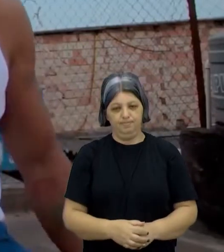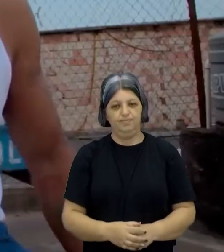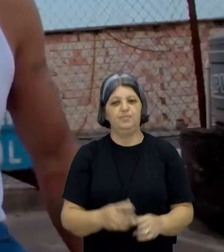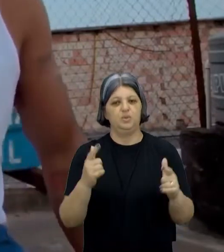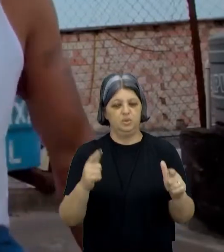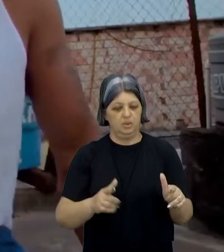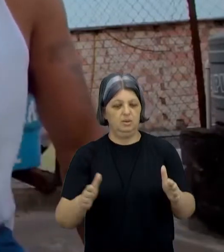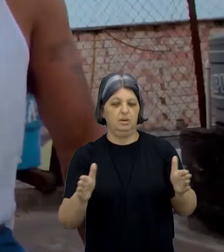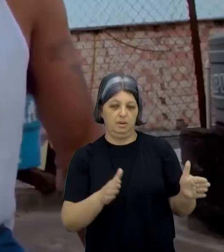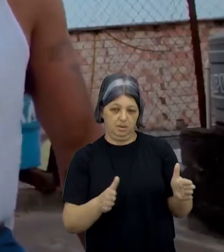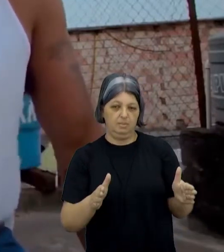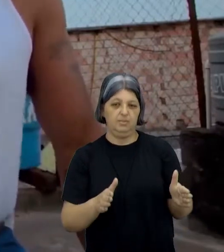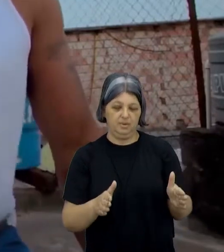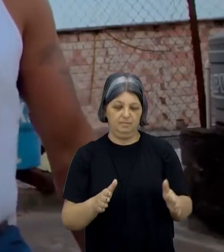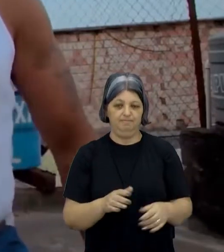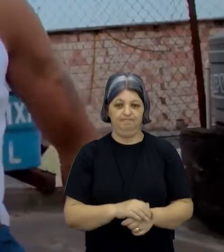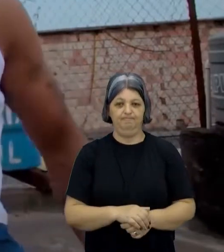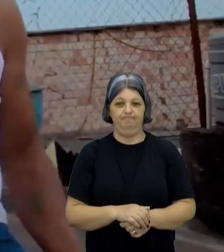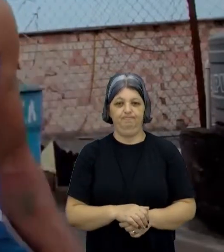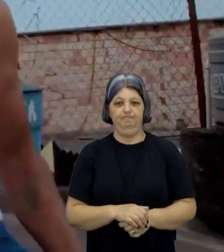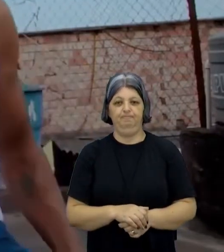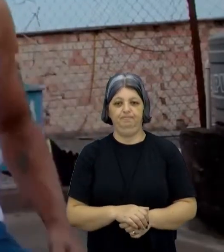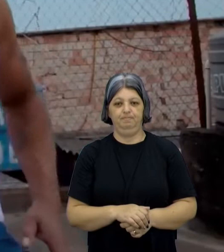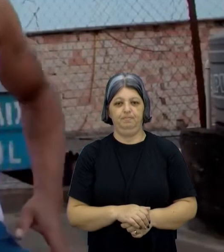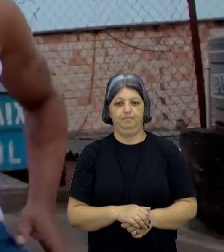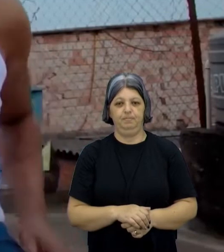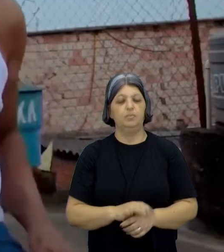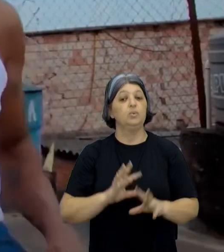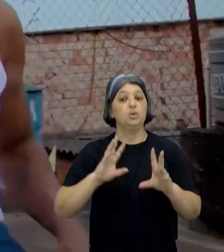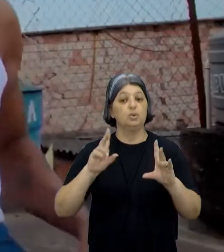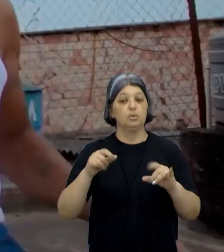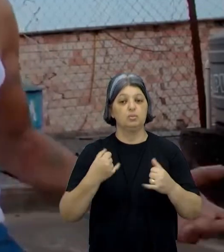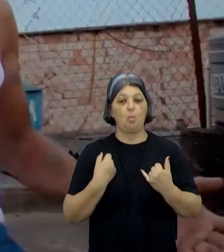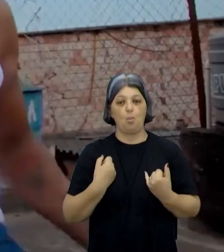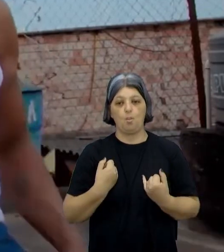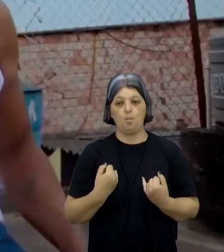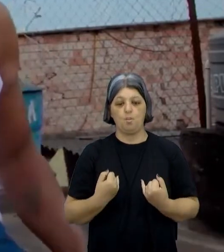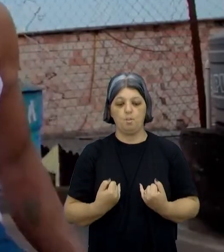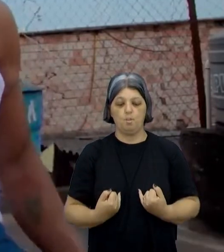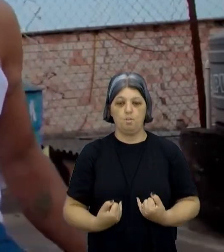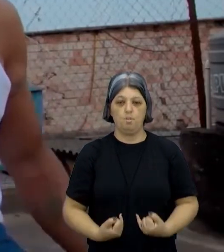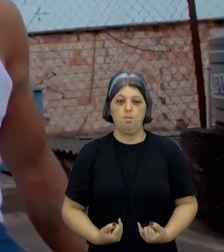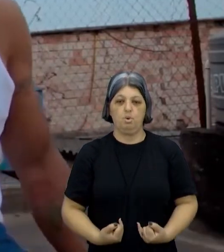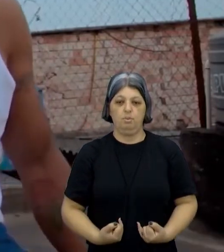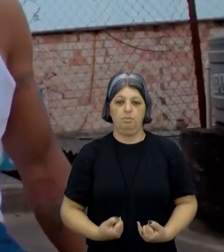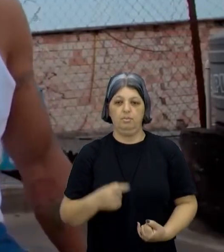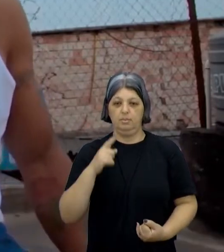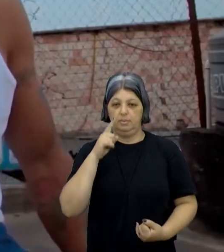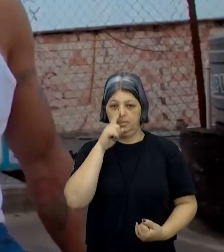Foi aqui que eu cresci. Todo mundo era magro, franzino e perigoso.